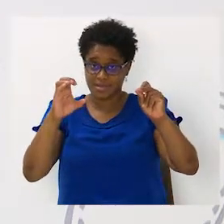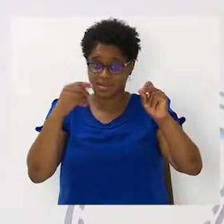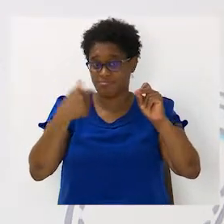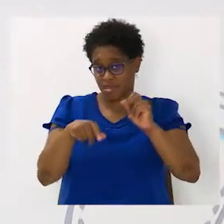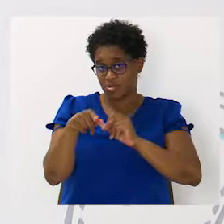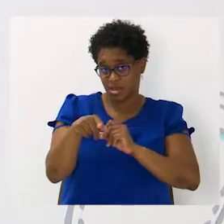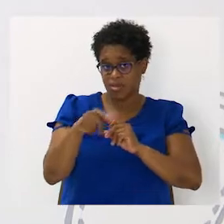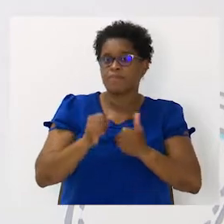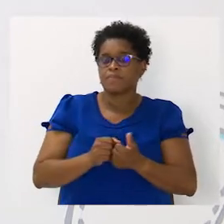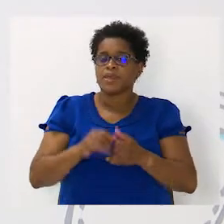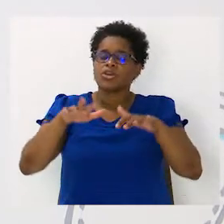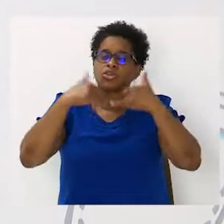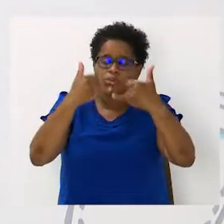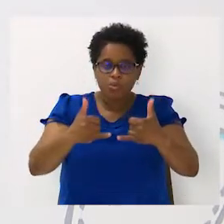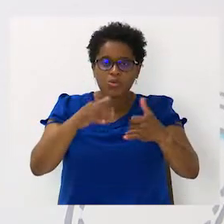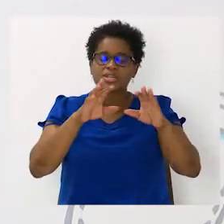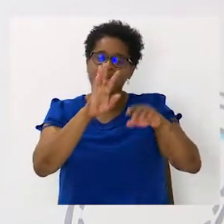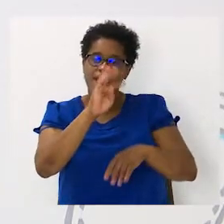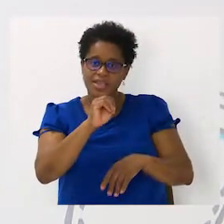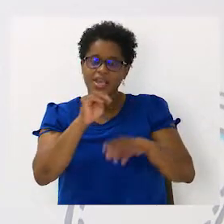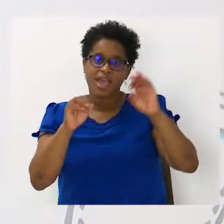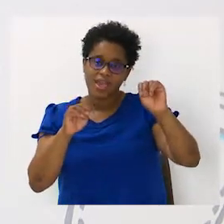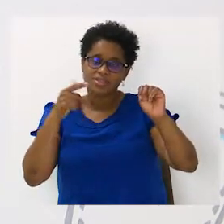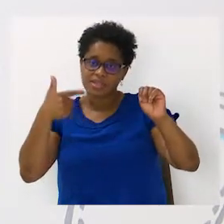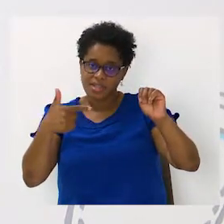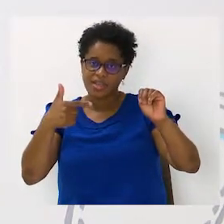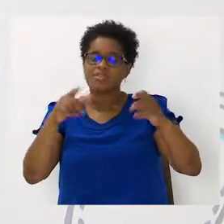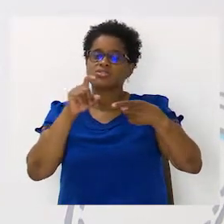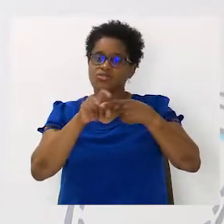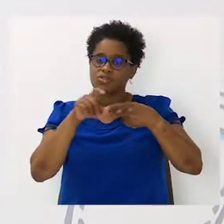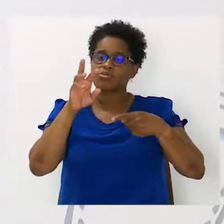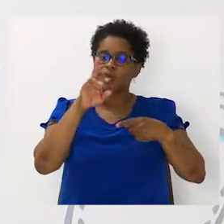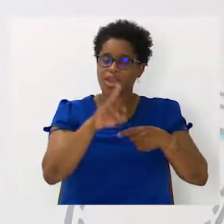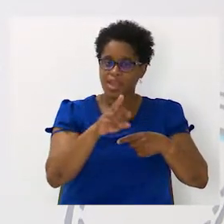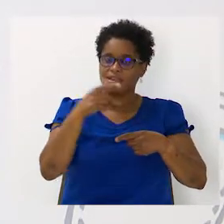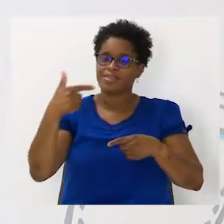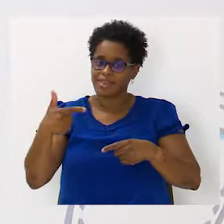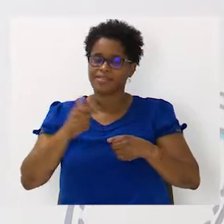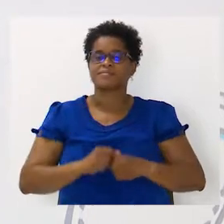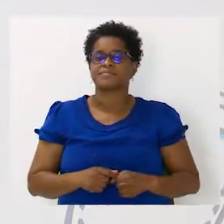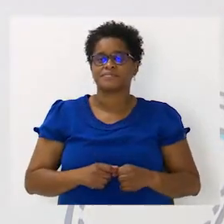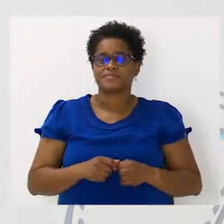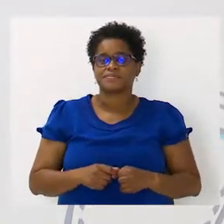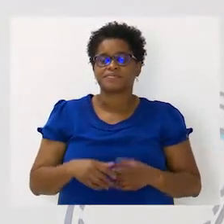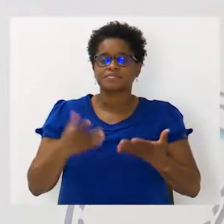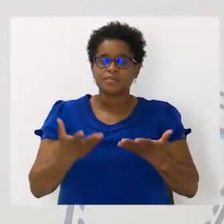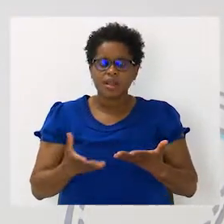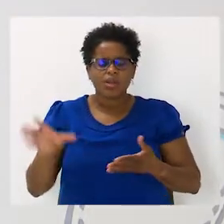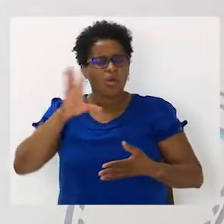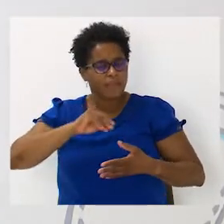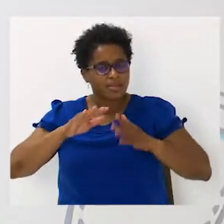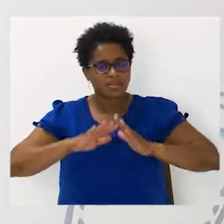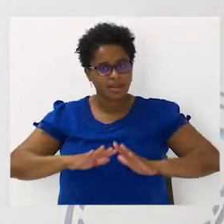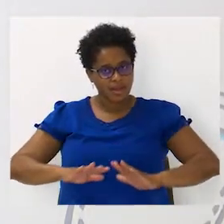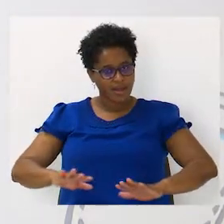que nós temos aqui. Depois, ST, dividimos por RT.